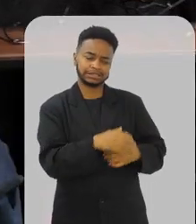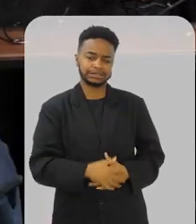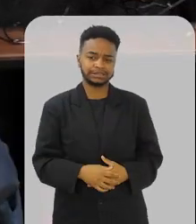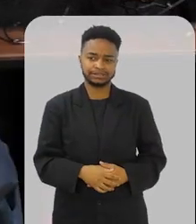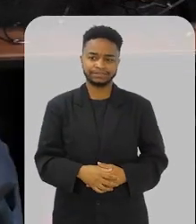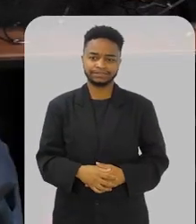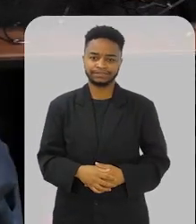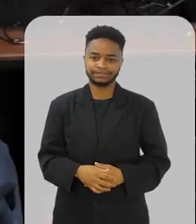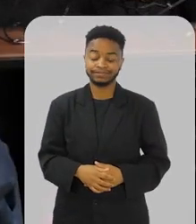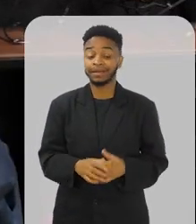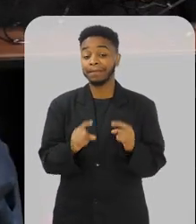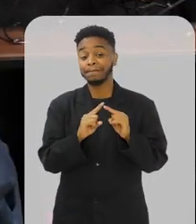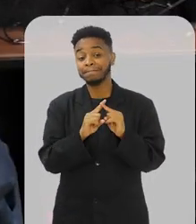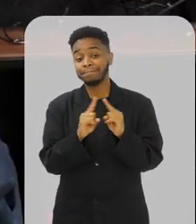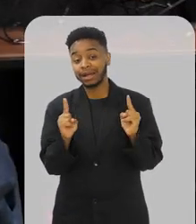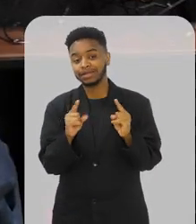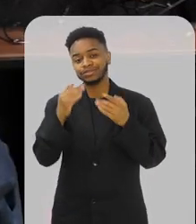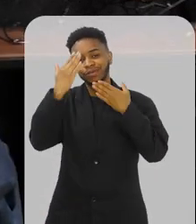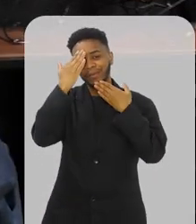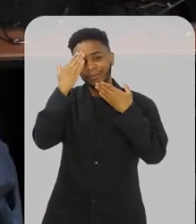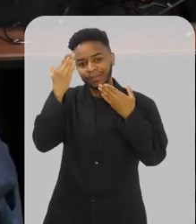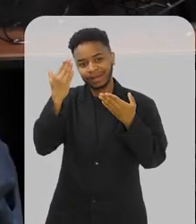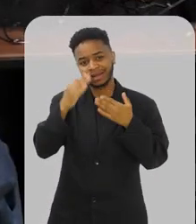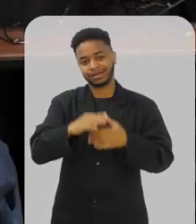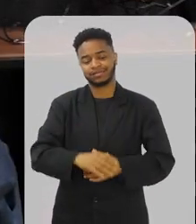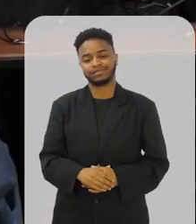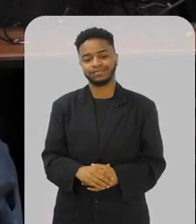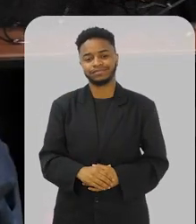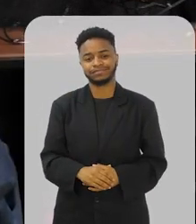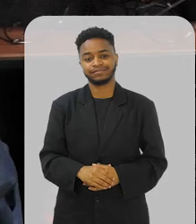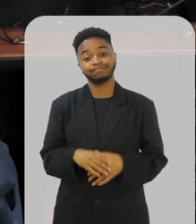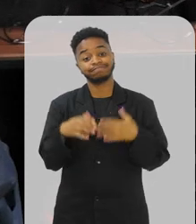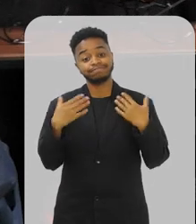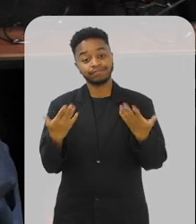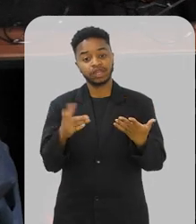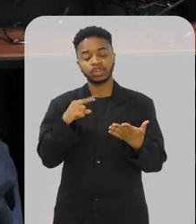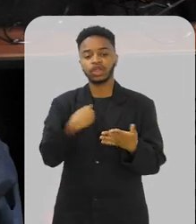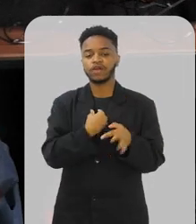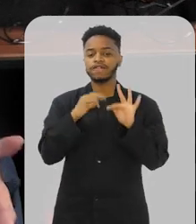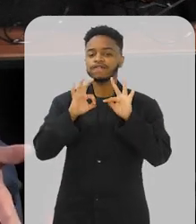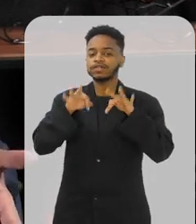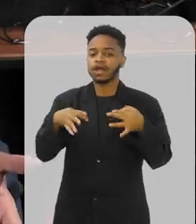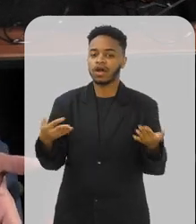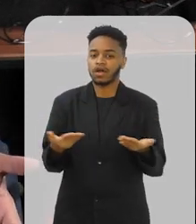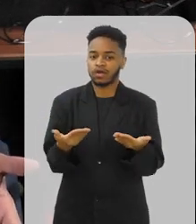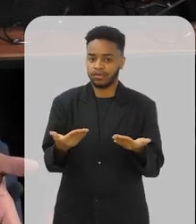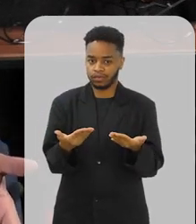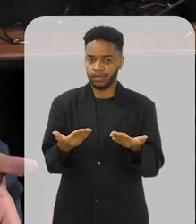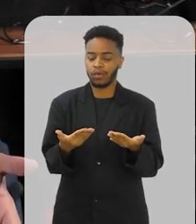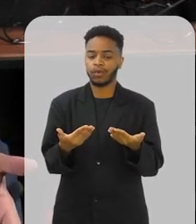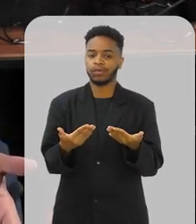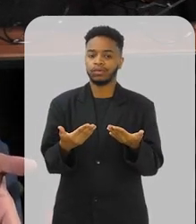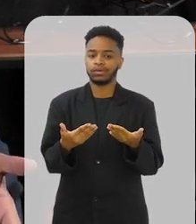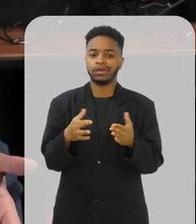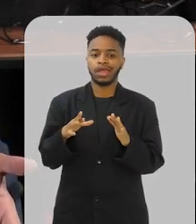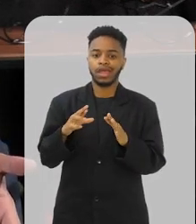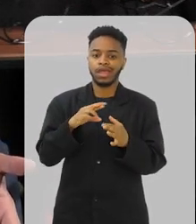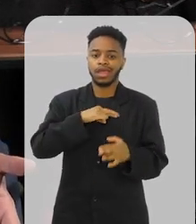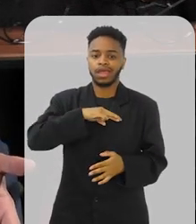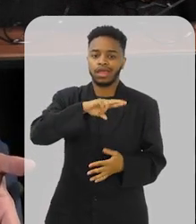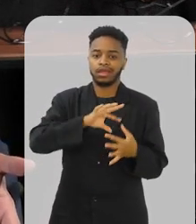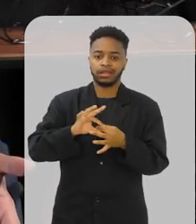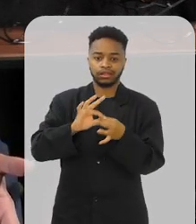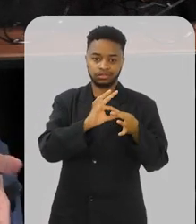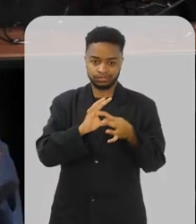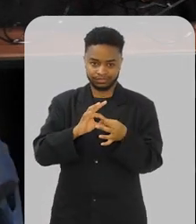deveria. Mas muito obrigada, sim. Bem, estamos encerrando aqui mais um programa